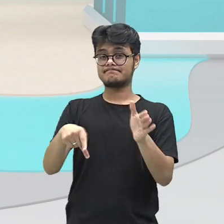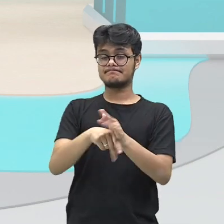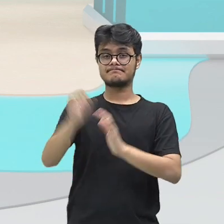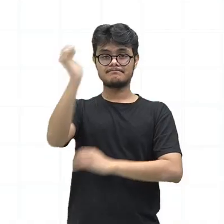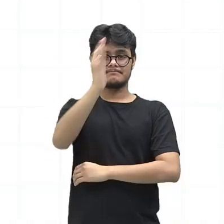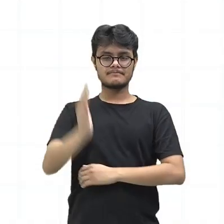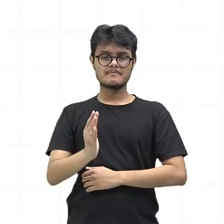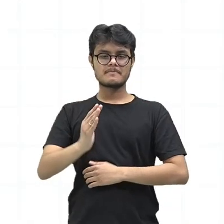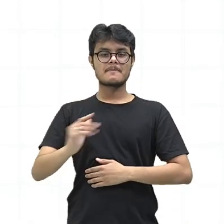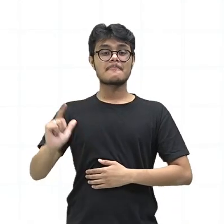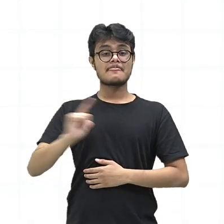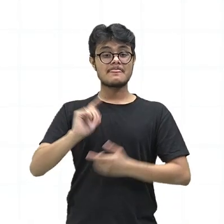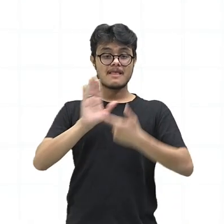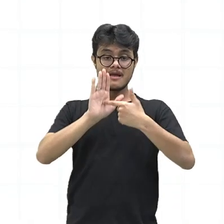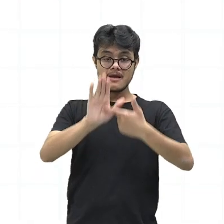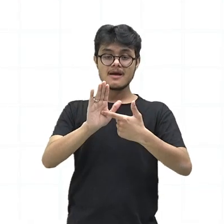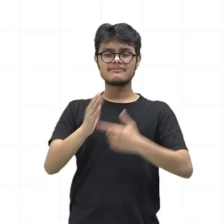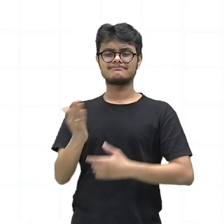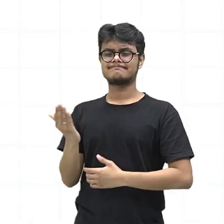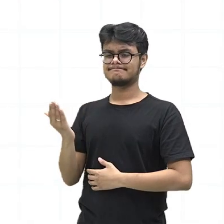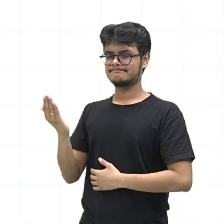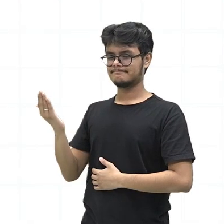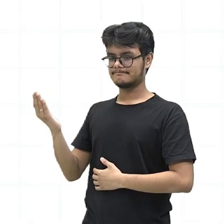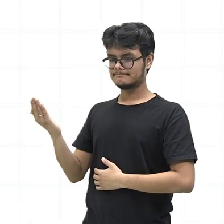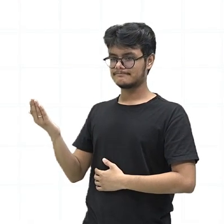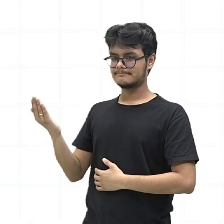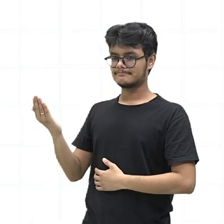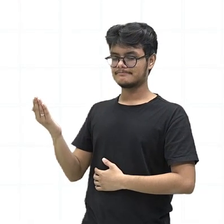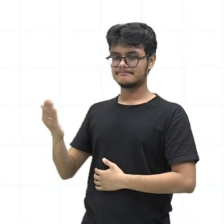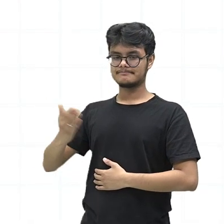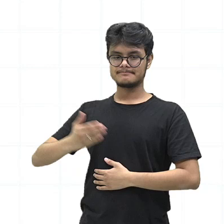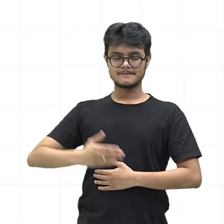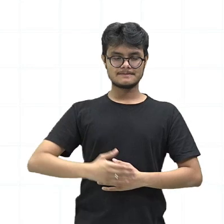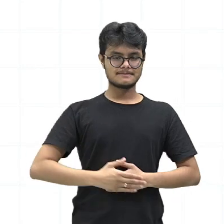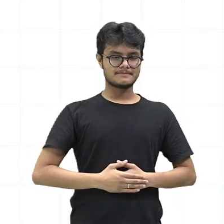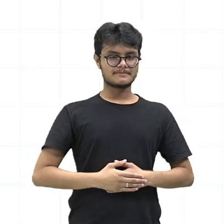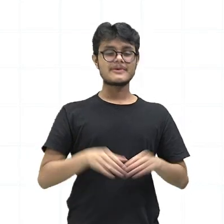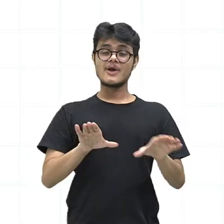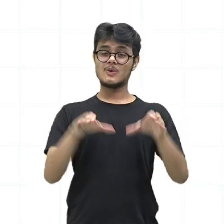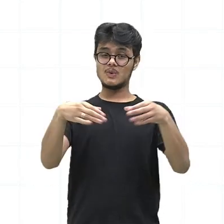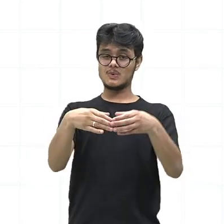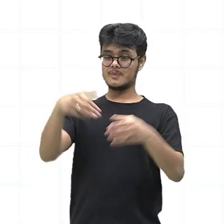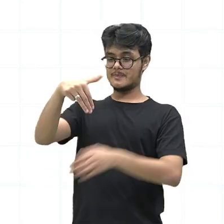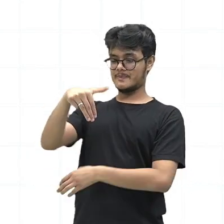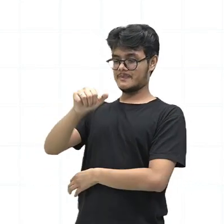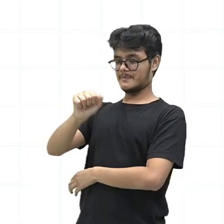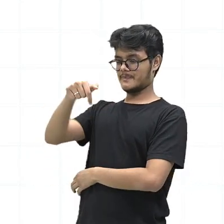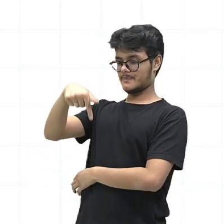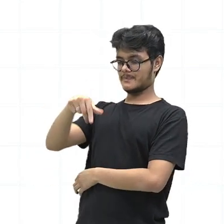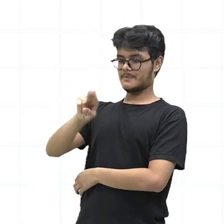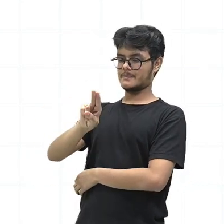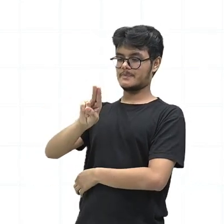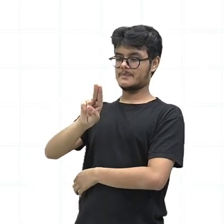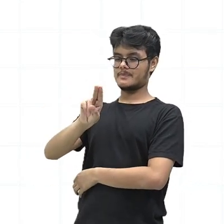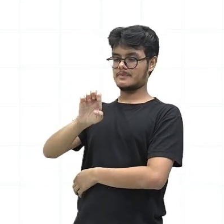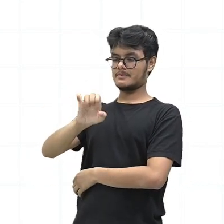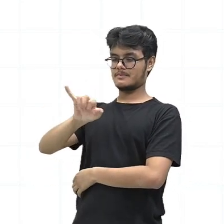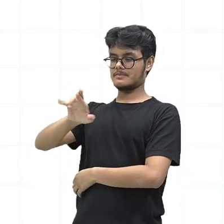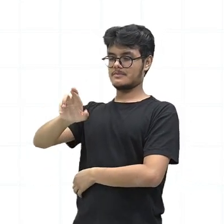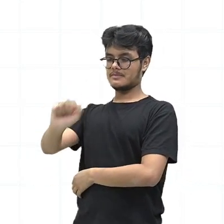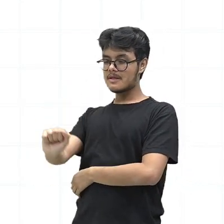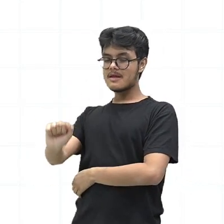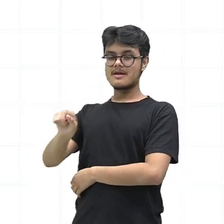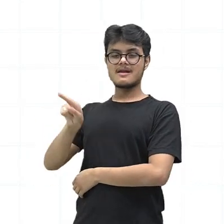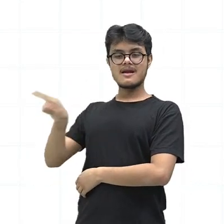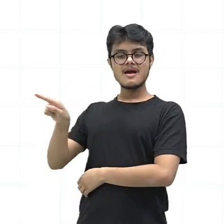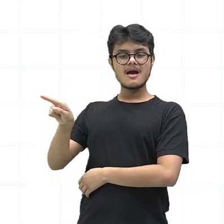uma referência de escola de samba, a gente tem a imagem da Mangueira, que é uma escola de samba tradicional. E